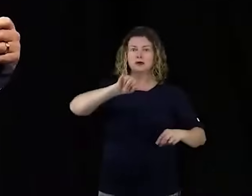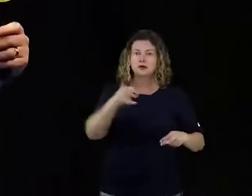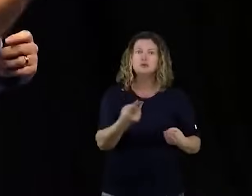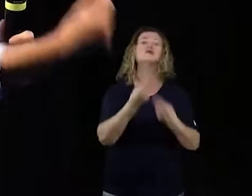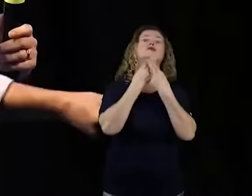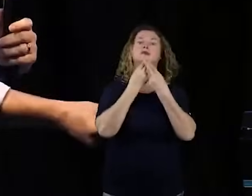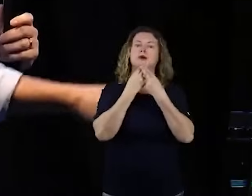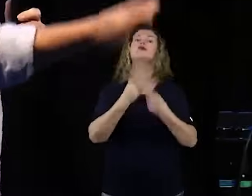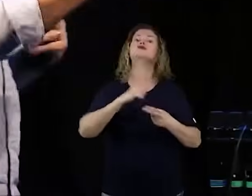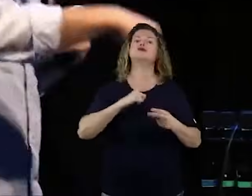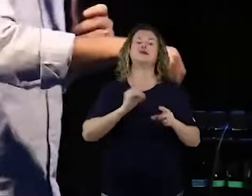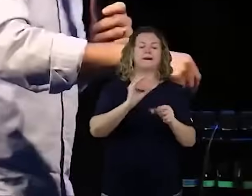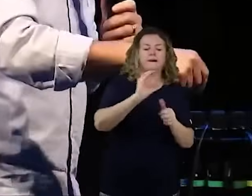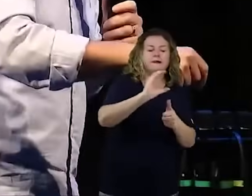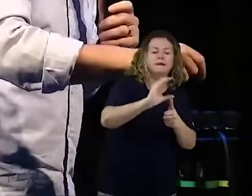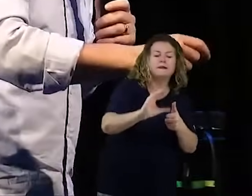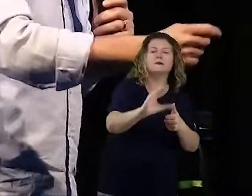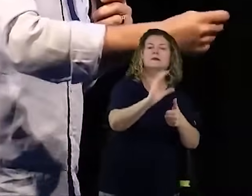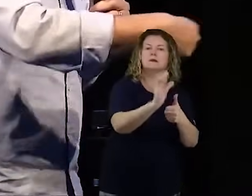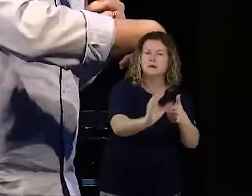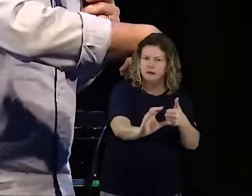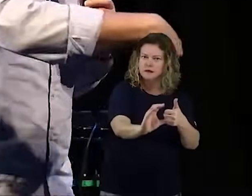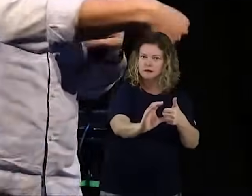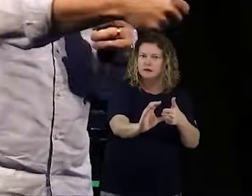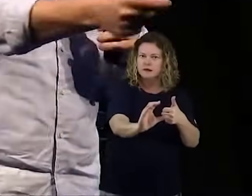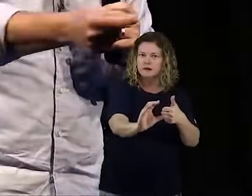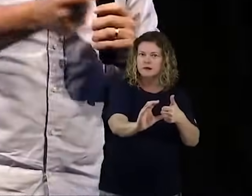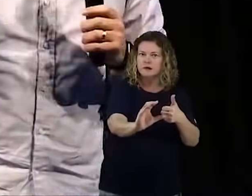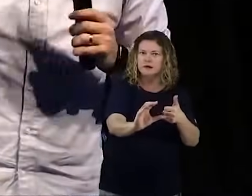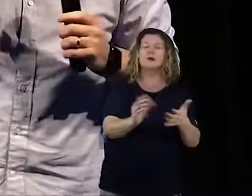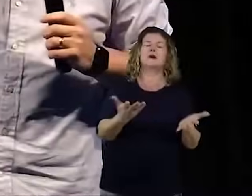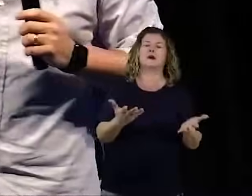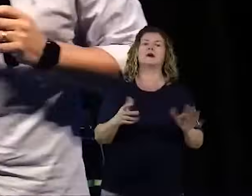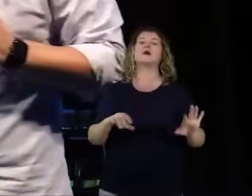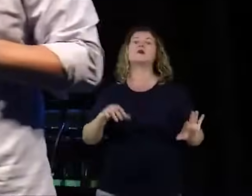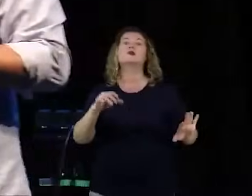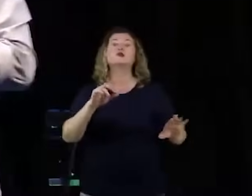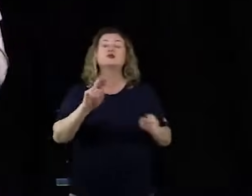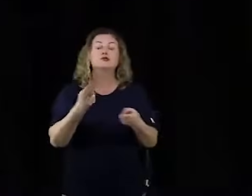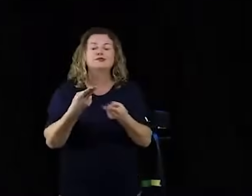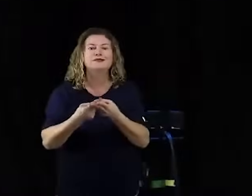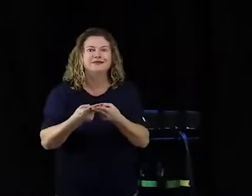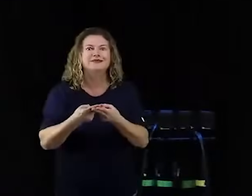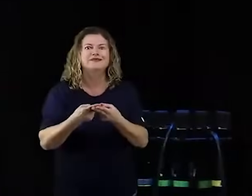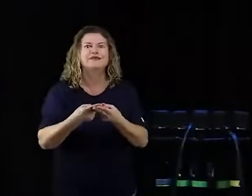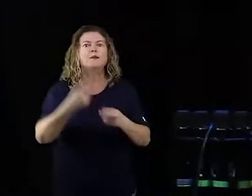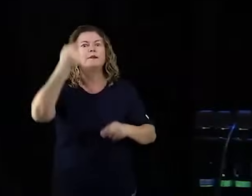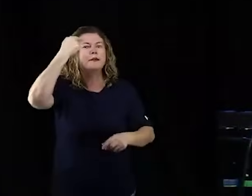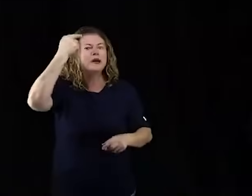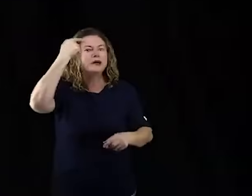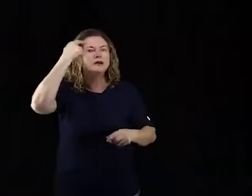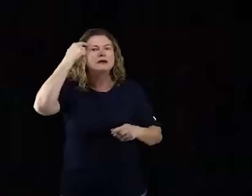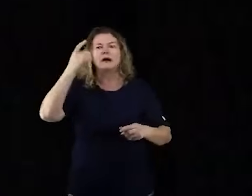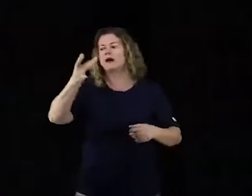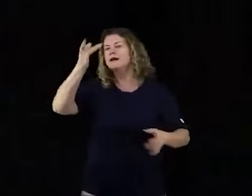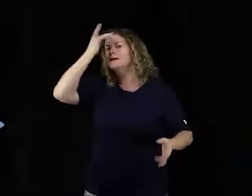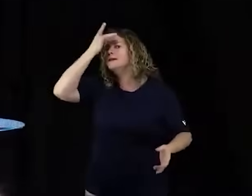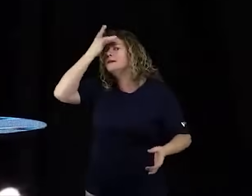multiplicação pro judeu Não há nada sujo como a mente ocidental na